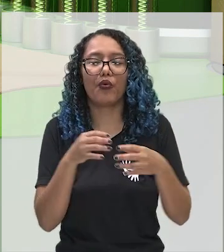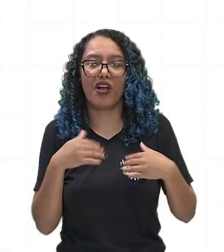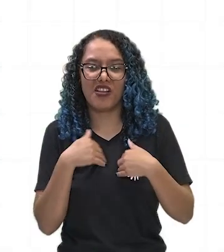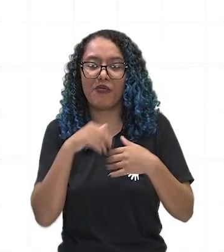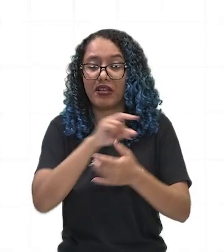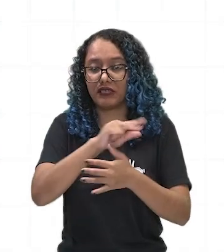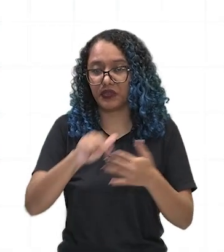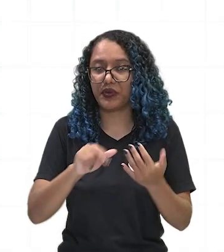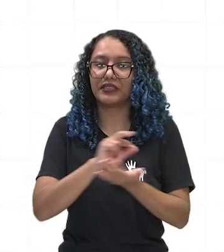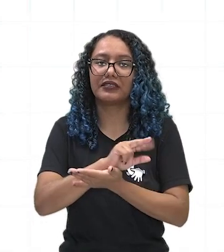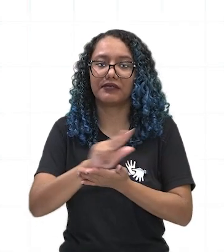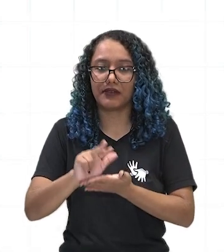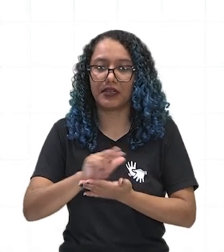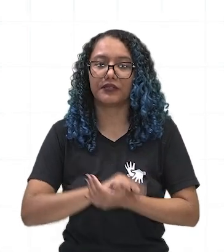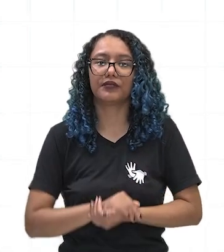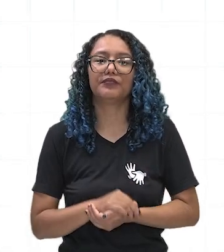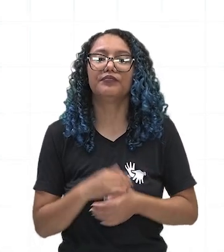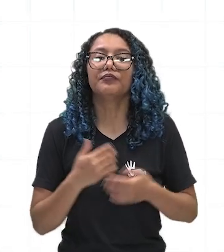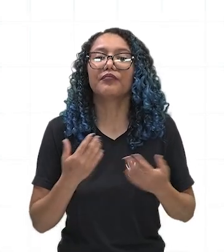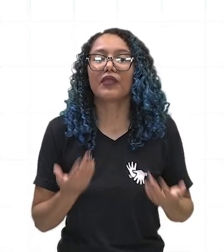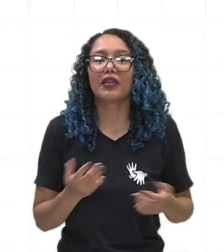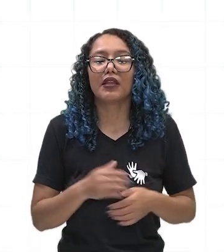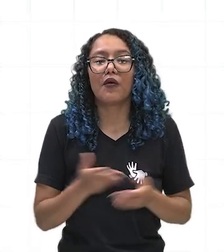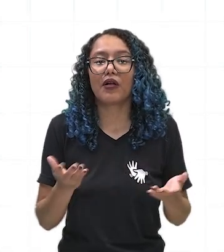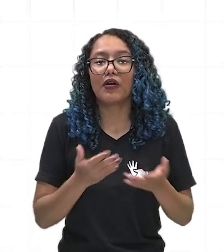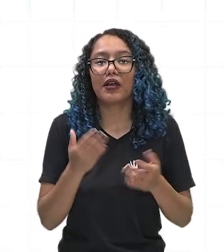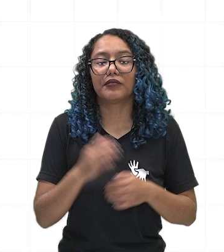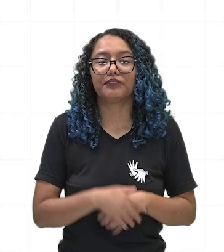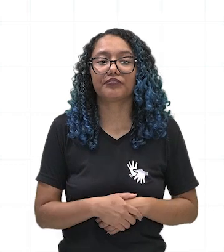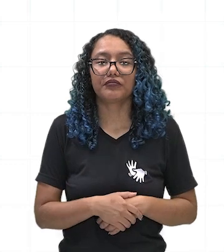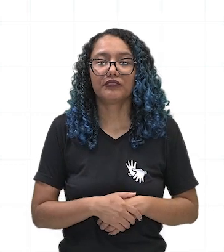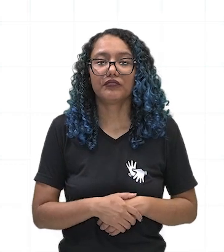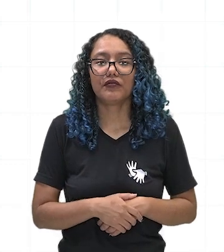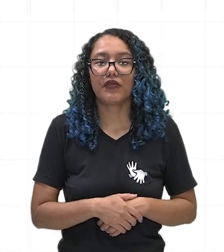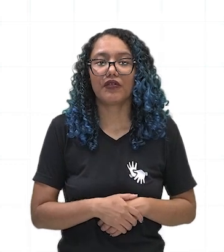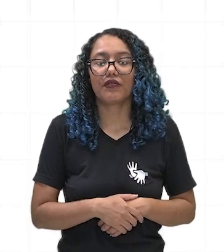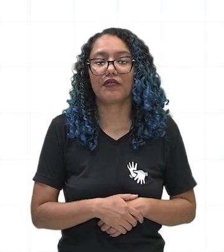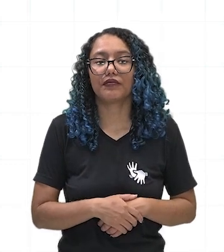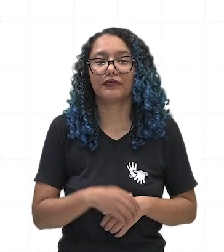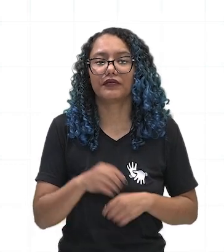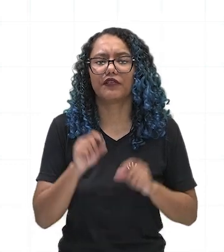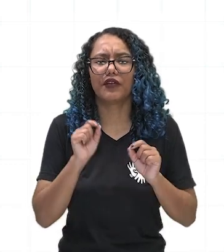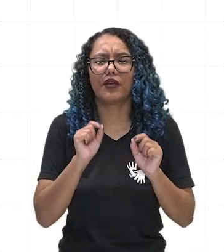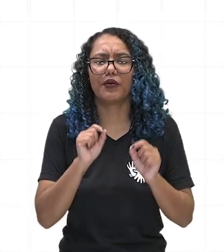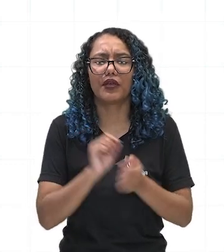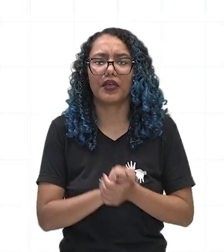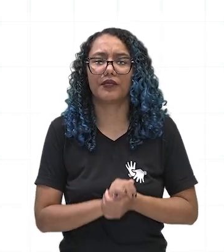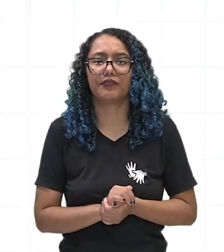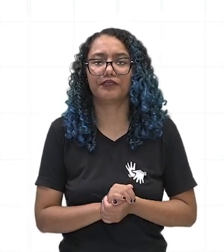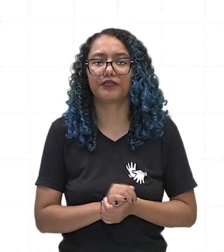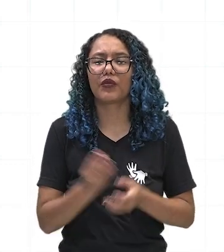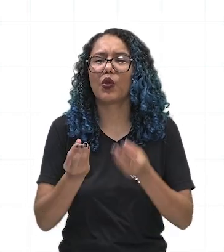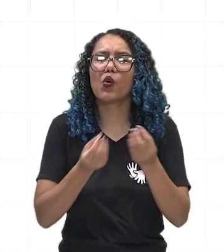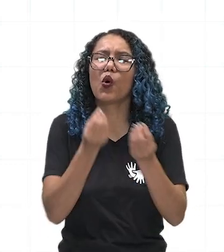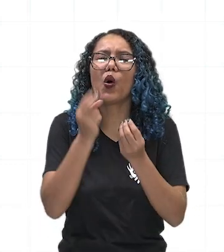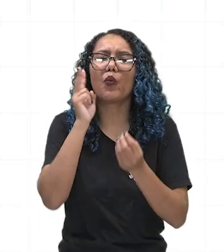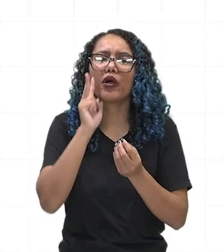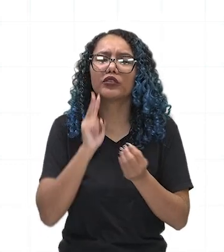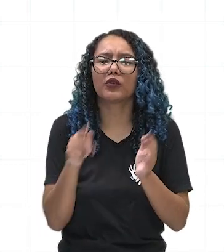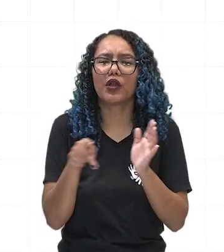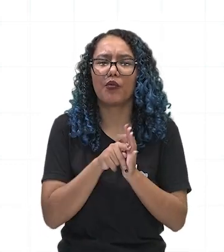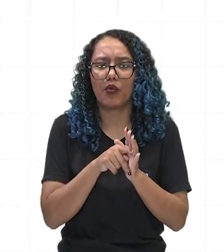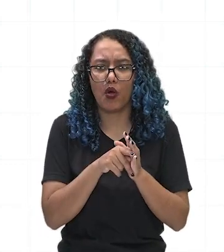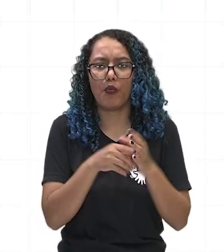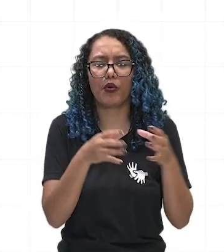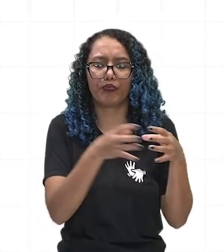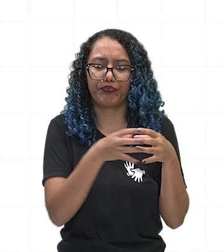gente observa aí o histórico da classificação taxonômica. Ao longo da história, alguns filósofos e